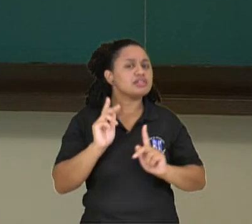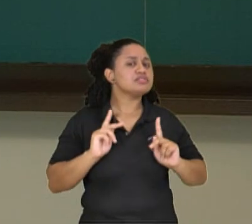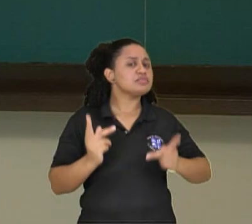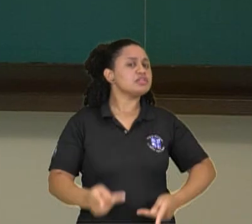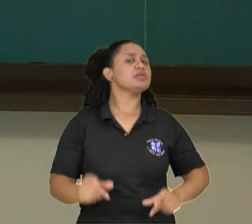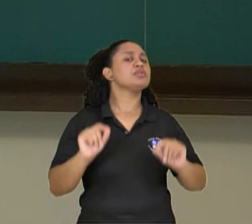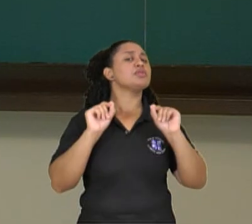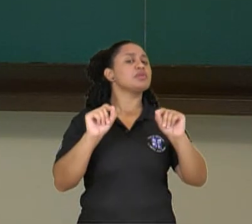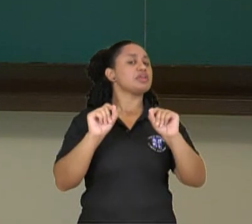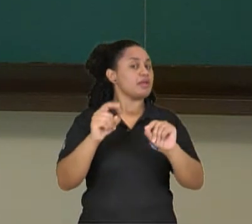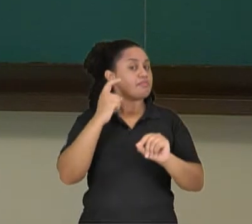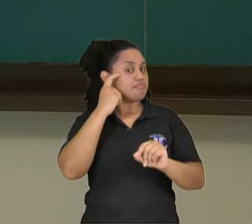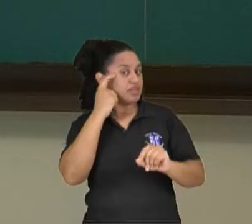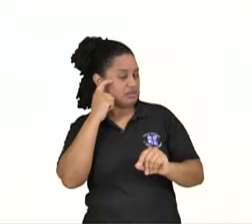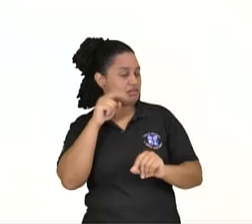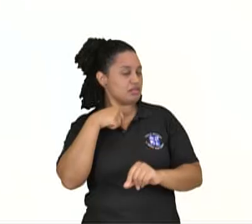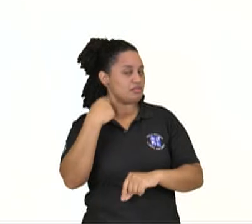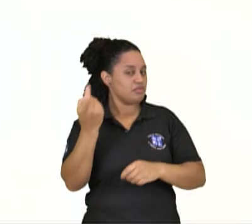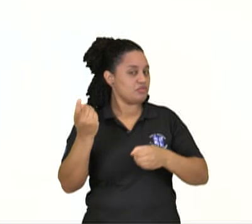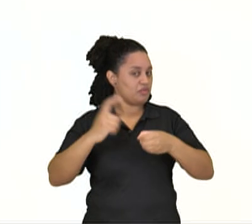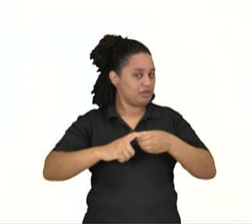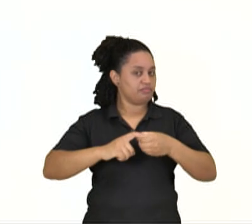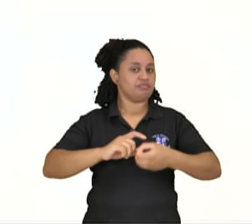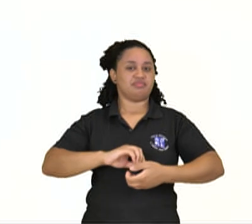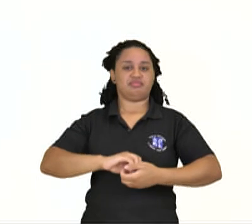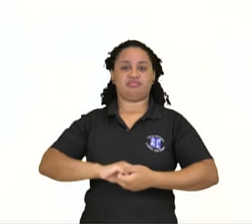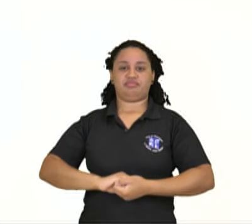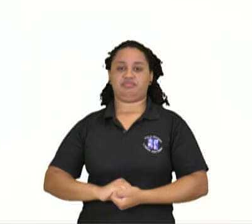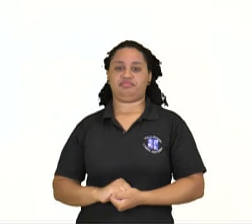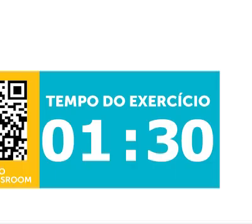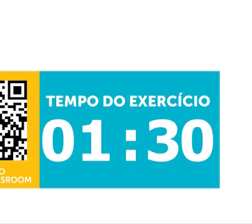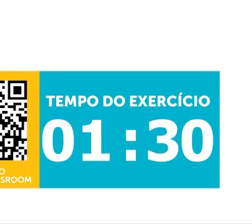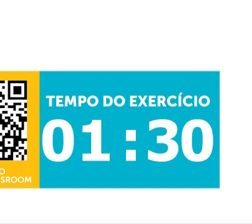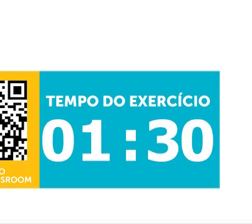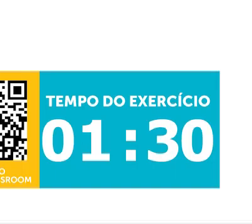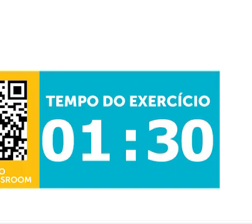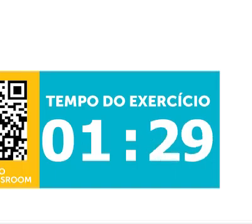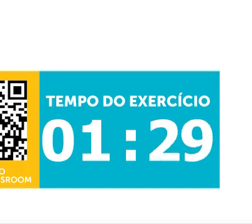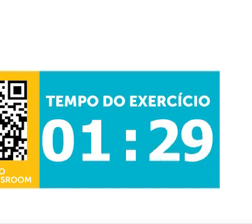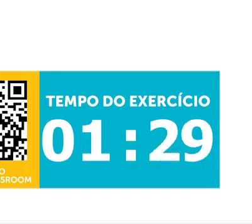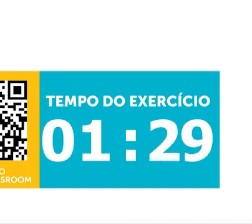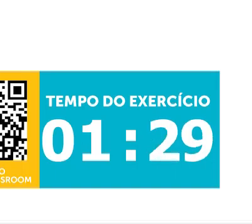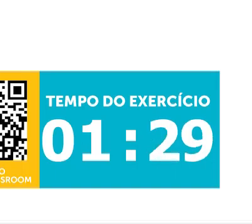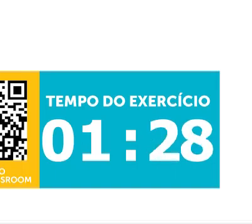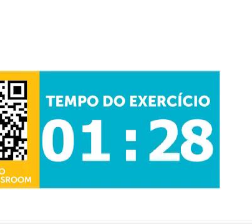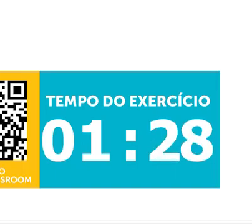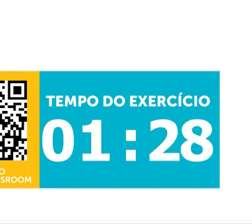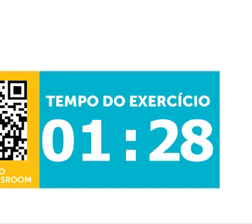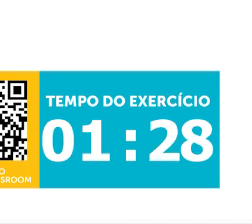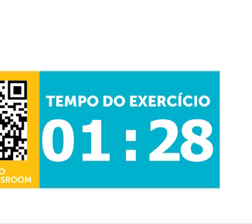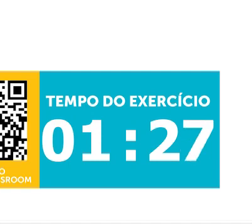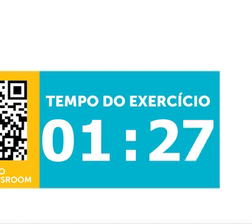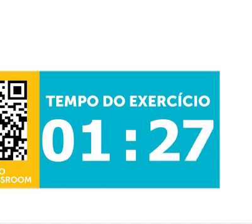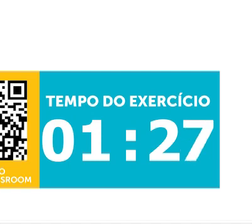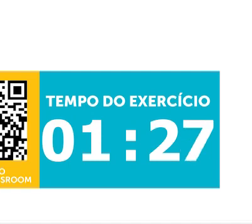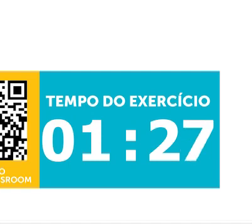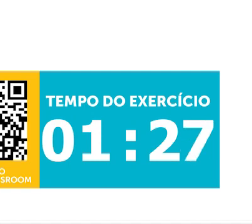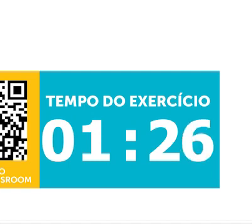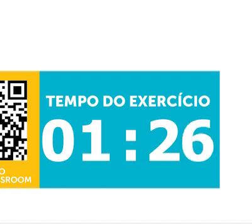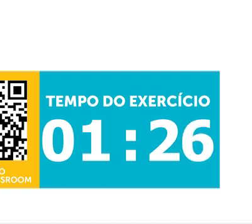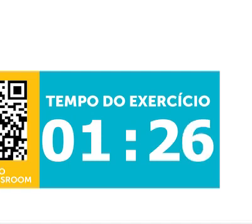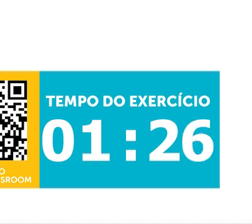como algo mais místico. Eles acreditavam que para aprisionar o animal na caça, se eles fizessem